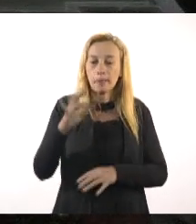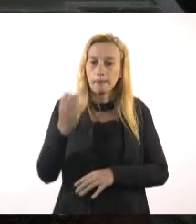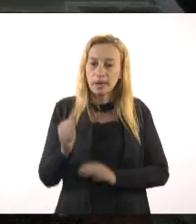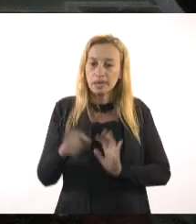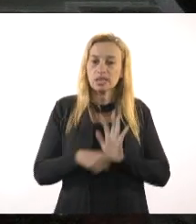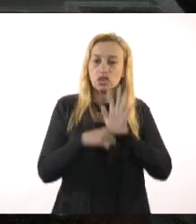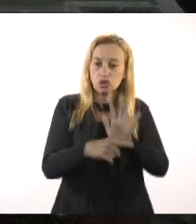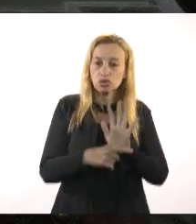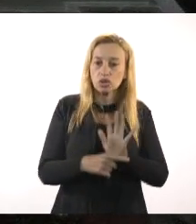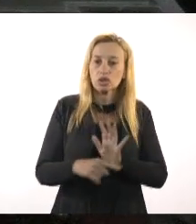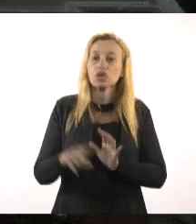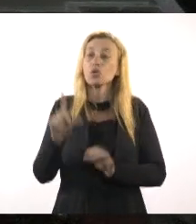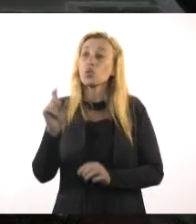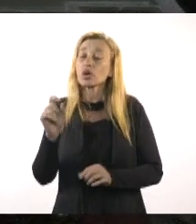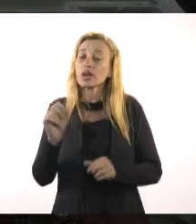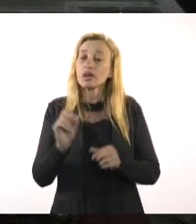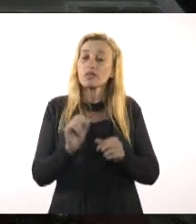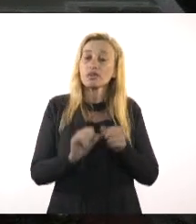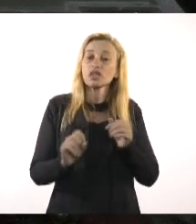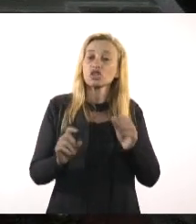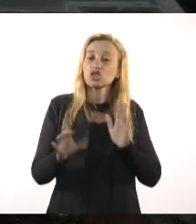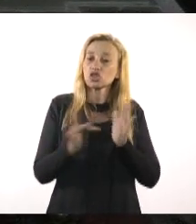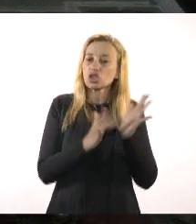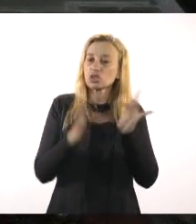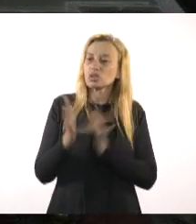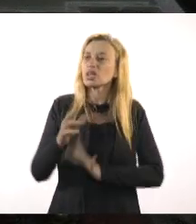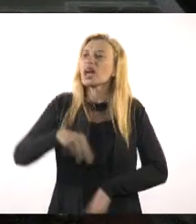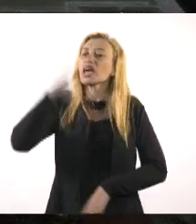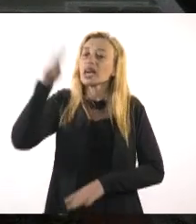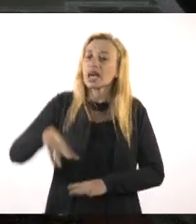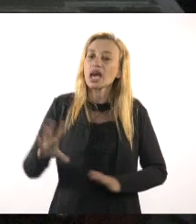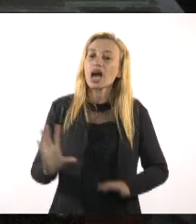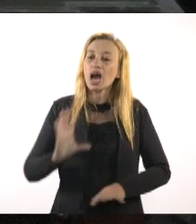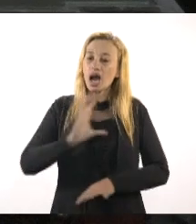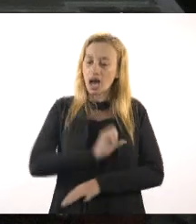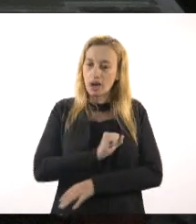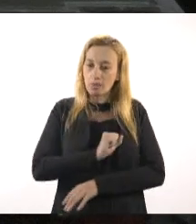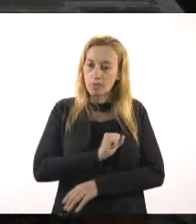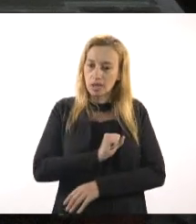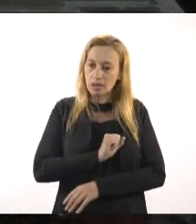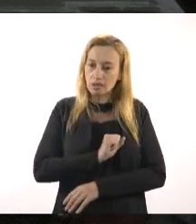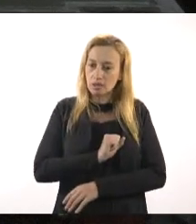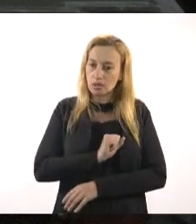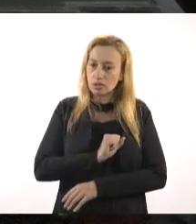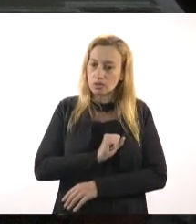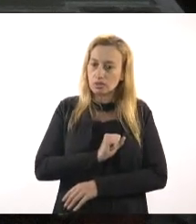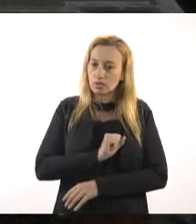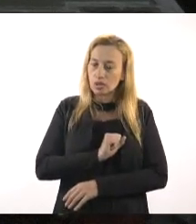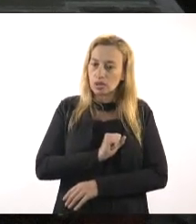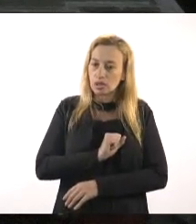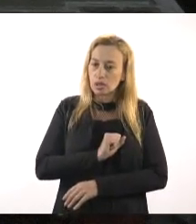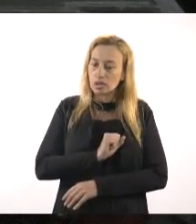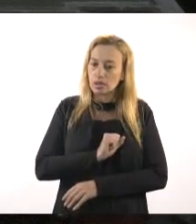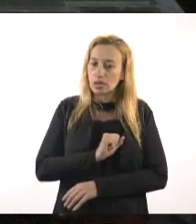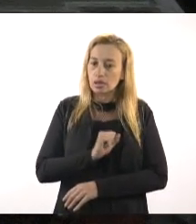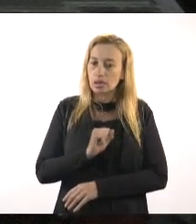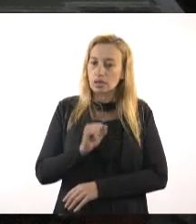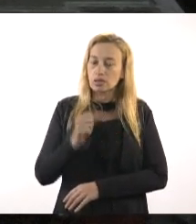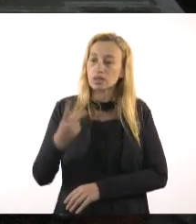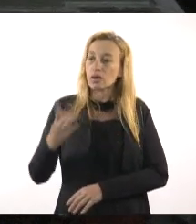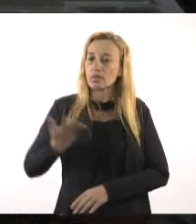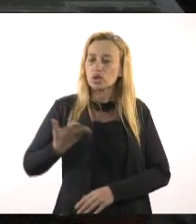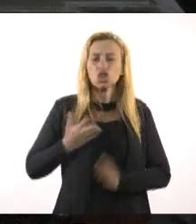que é feita a Jesus, de que, e quem é o meu próximo? Quando perguntam para ele, e quem é o meu próximo? E Jesus responde